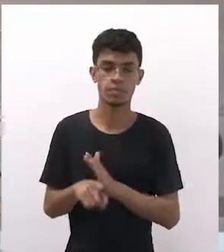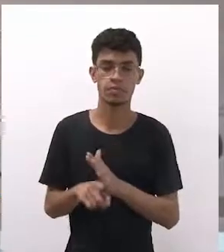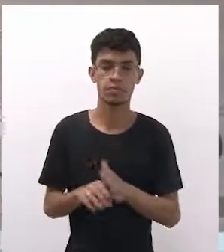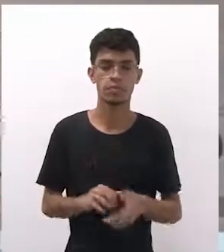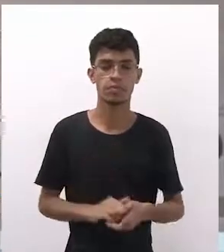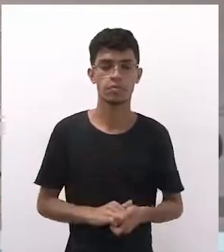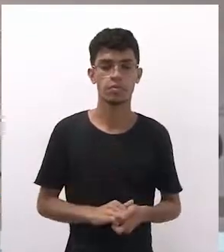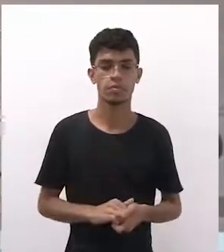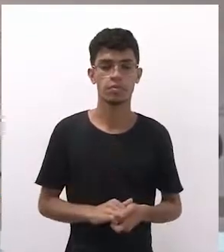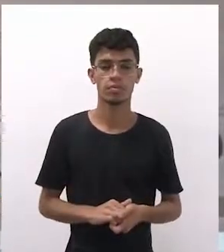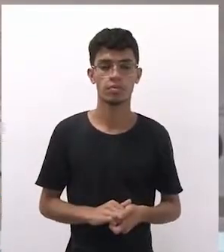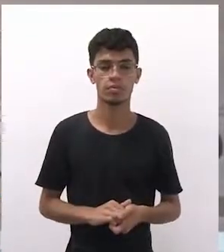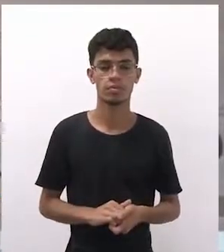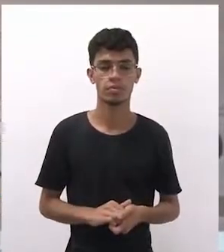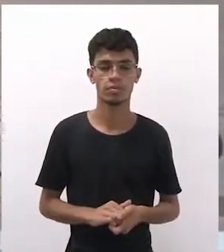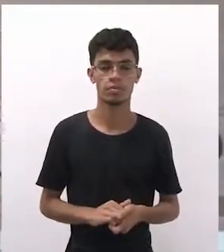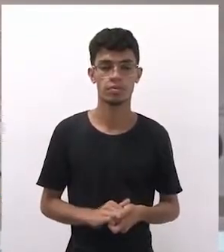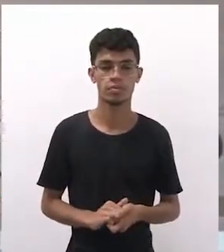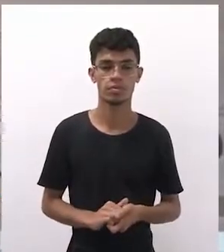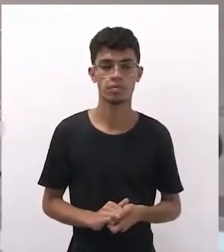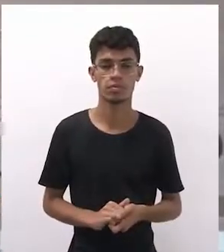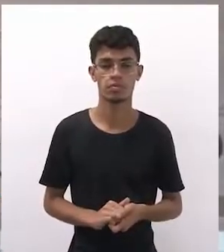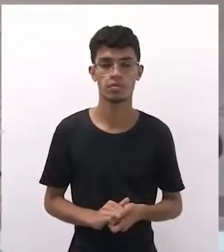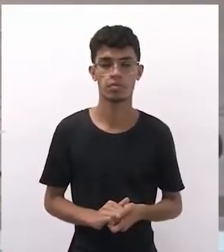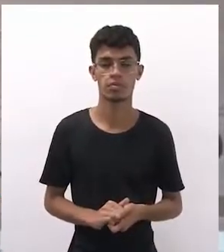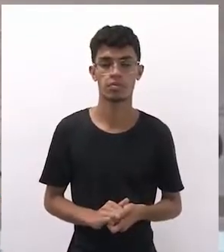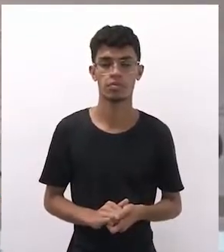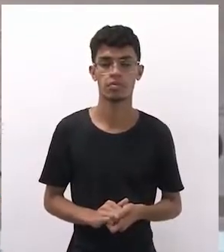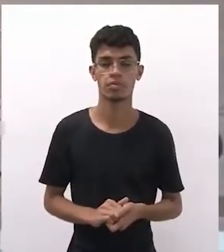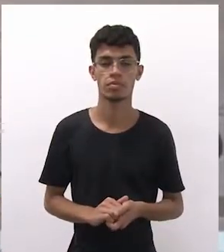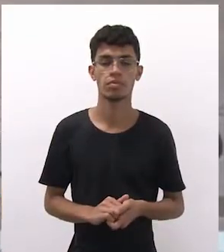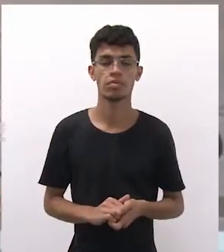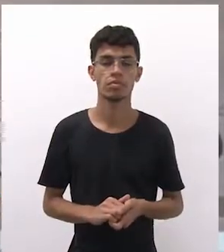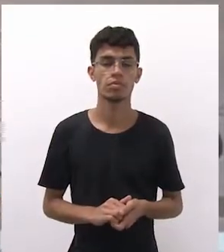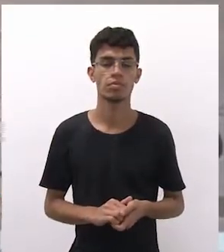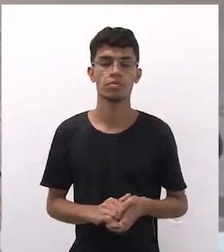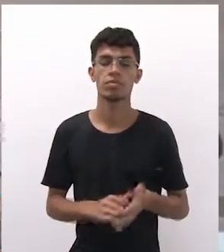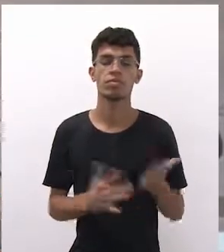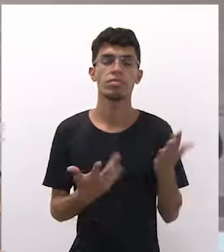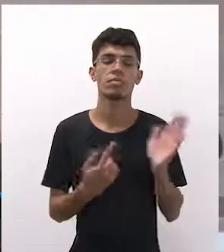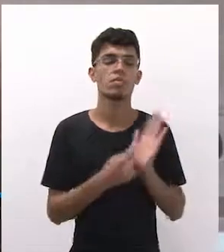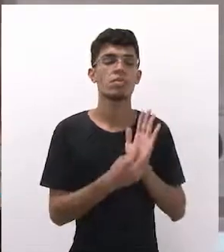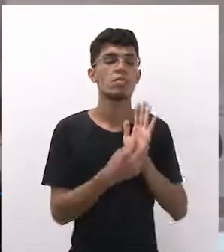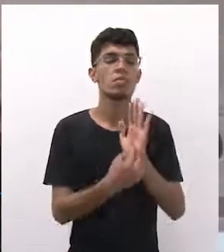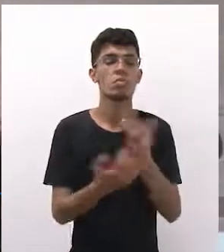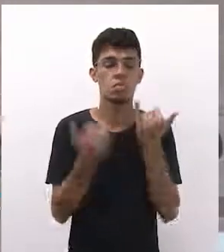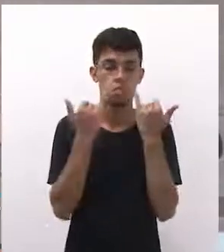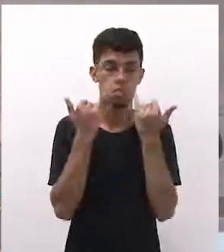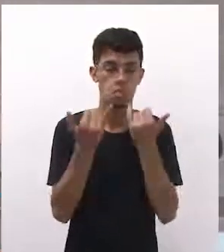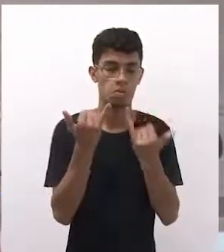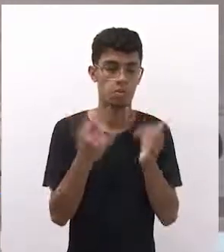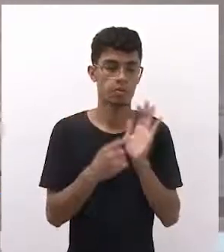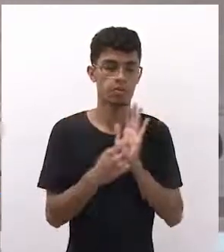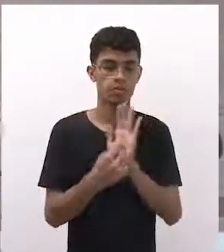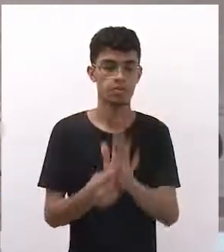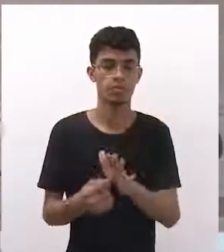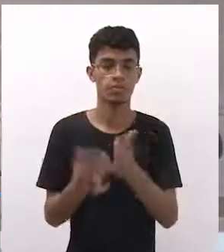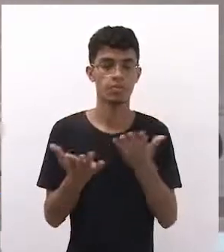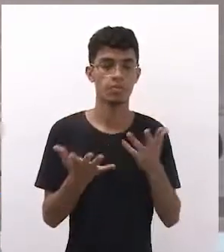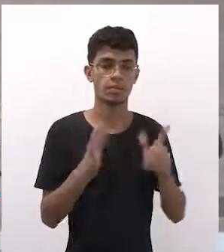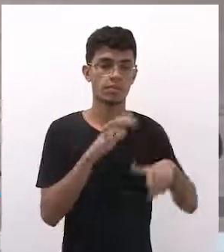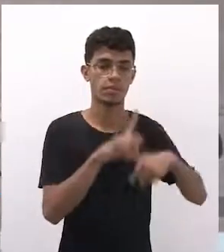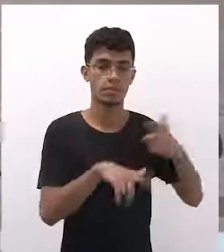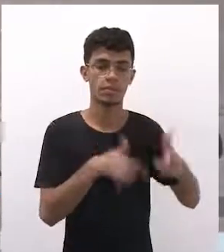epidemiológicos, de adoecimento, que vão nos mostrar justamente essas atividades que a gente tem que ter